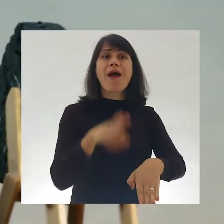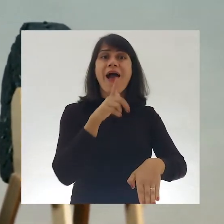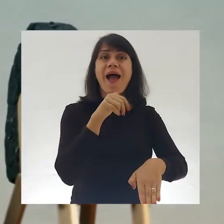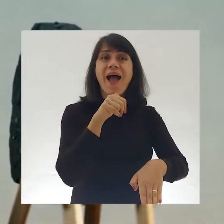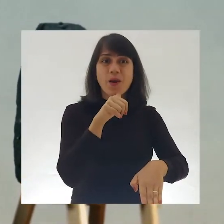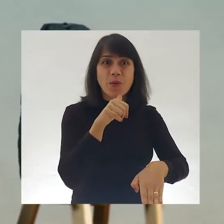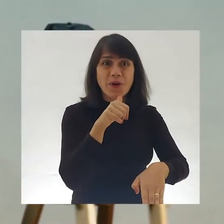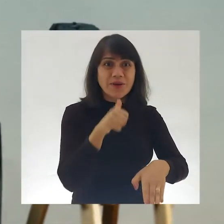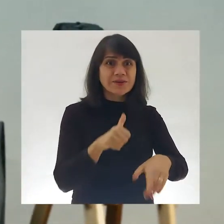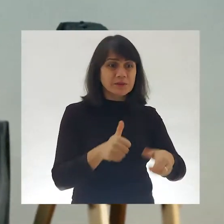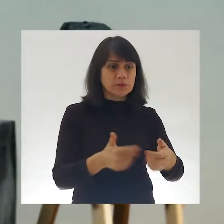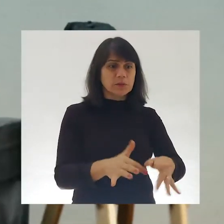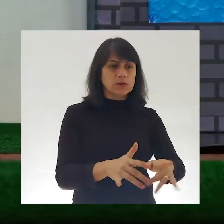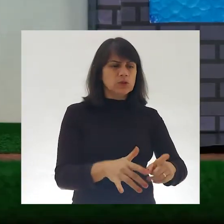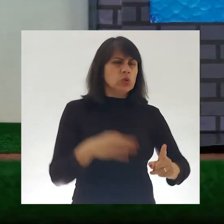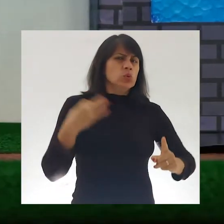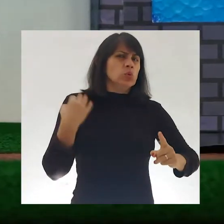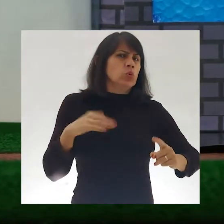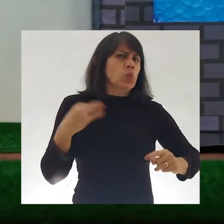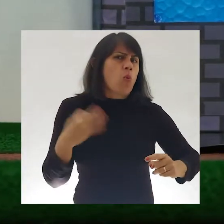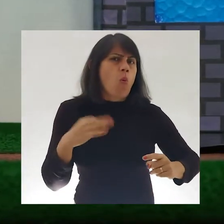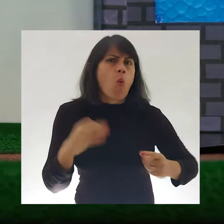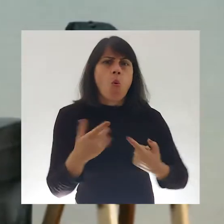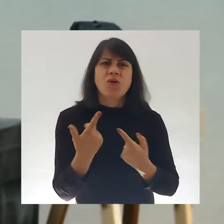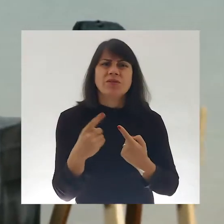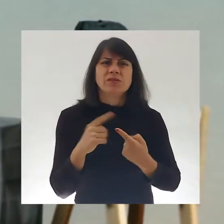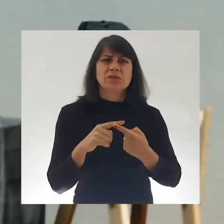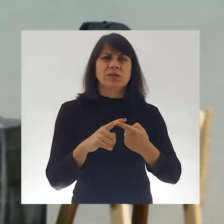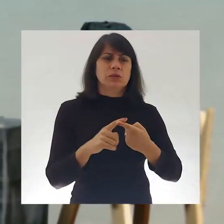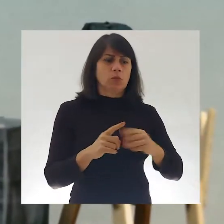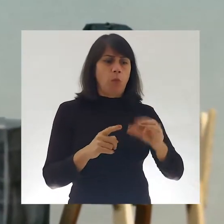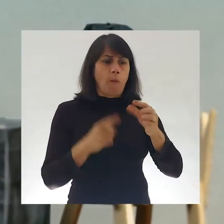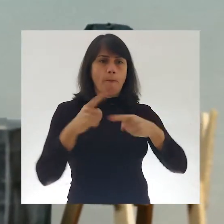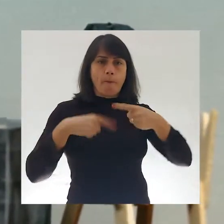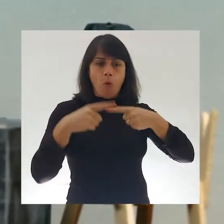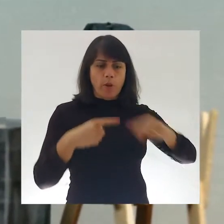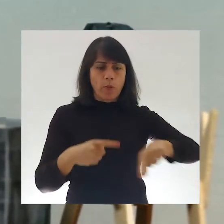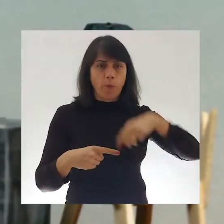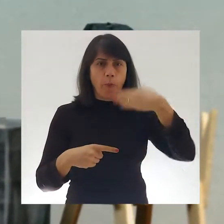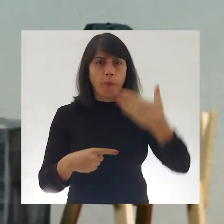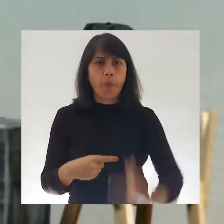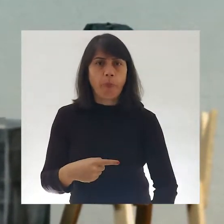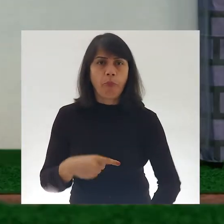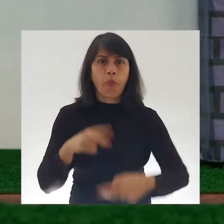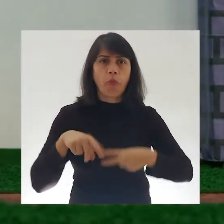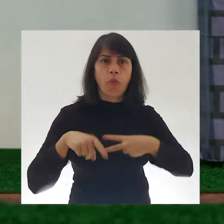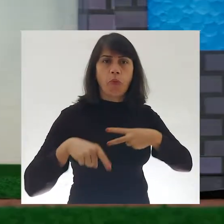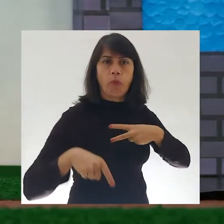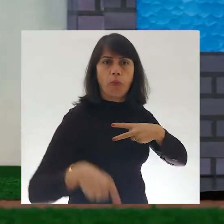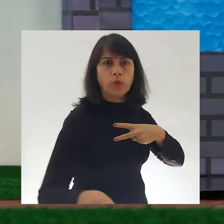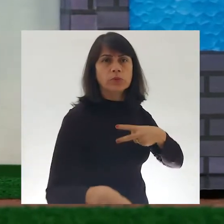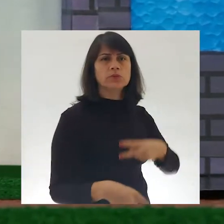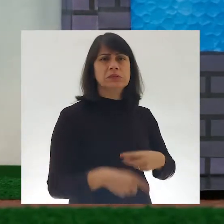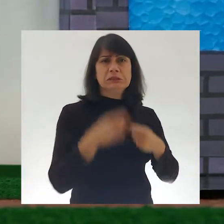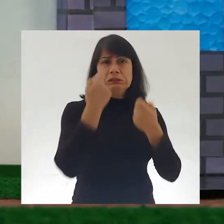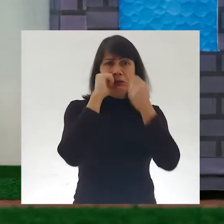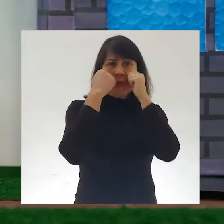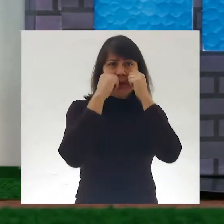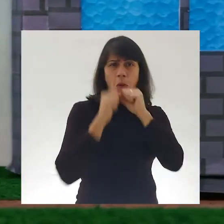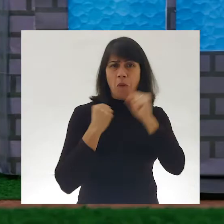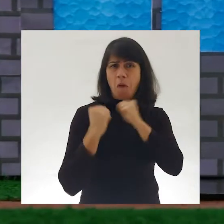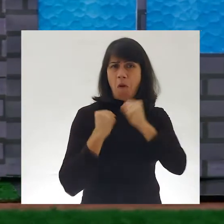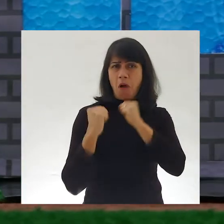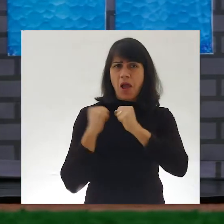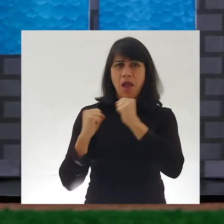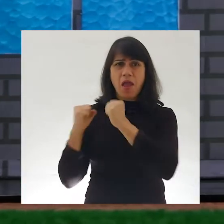dentro da água, sentiu uma dor muito forte que deixou a bobina cair no fundo do poço. E chorando, foi